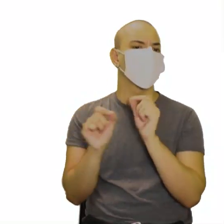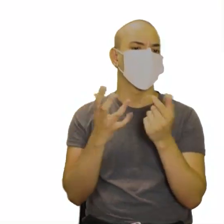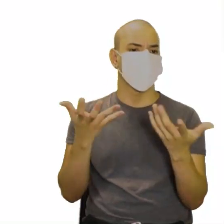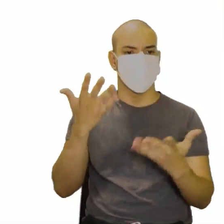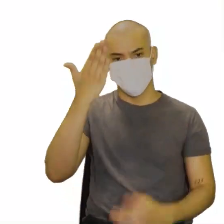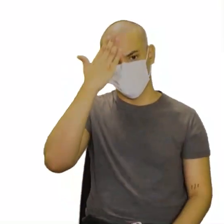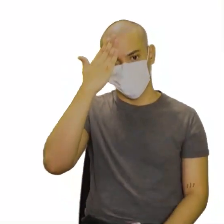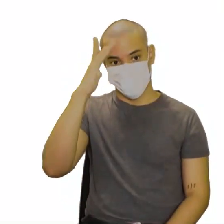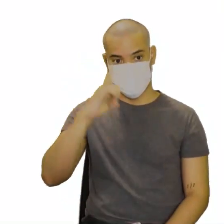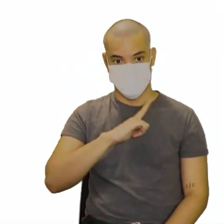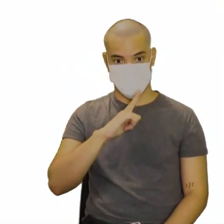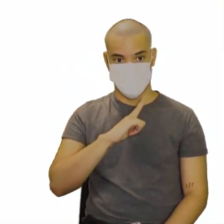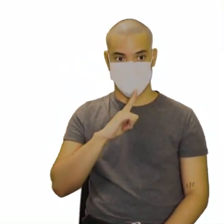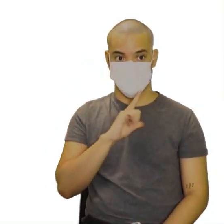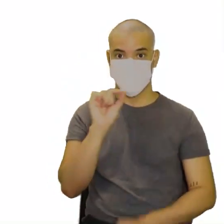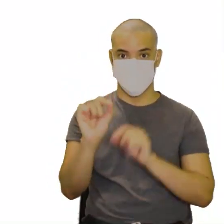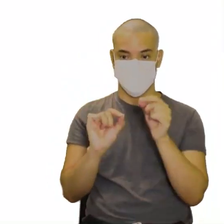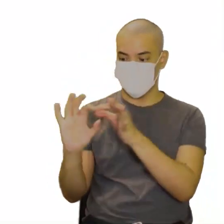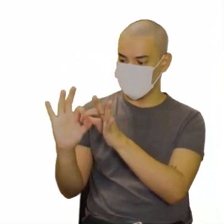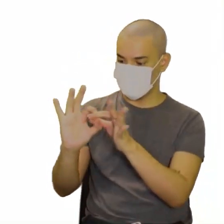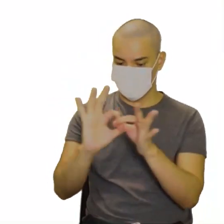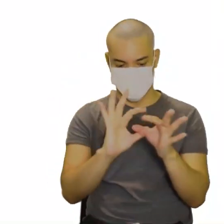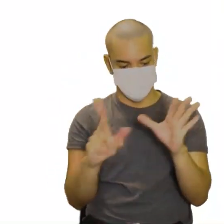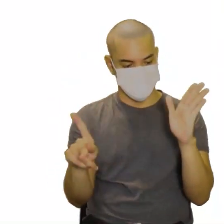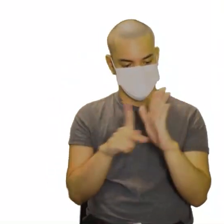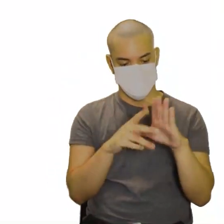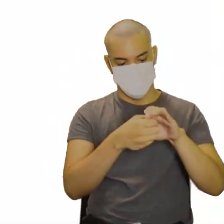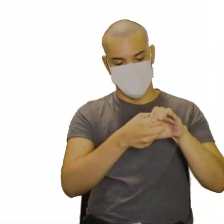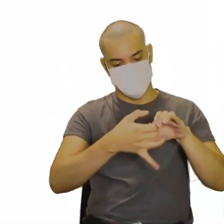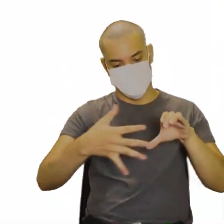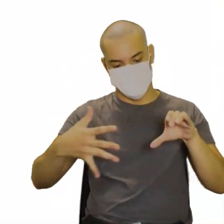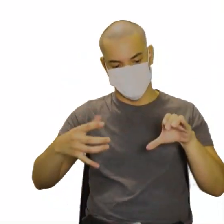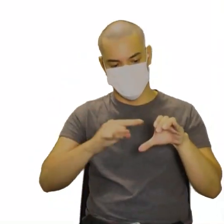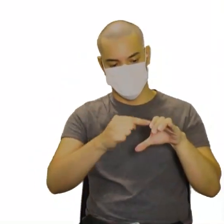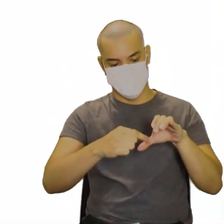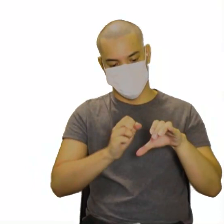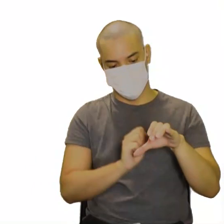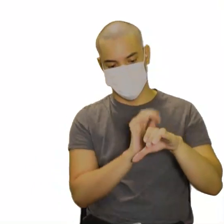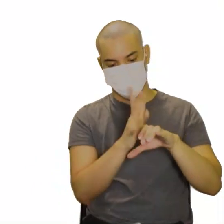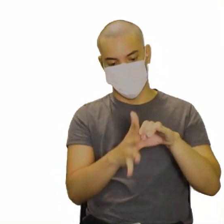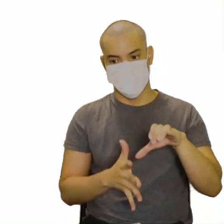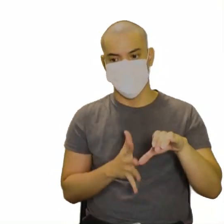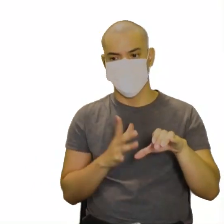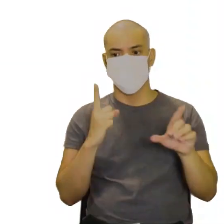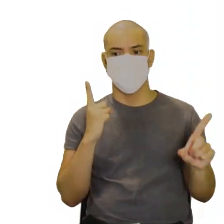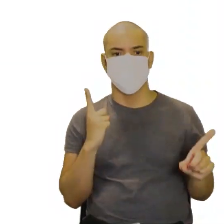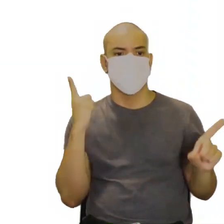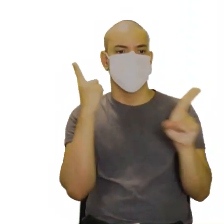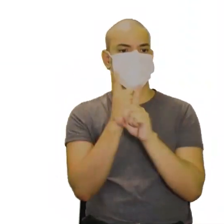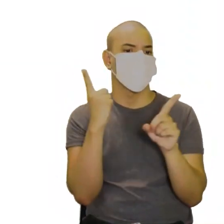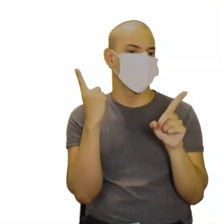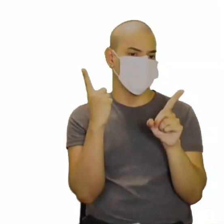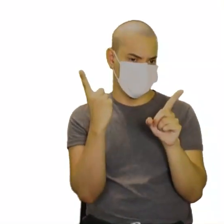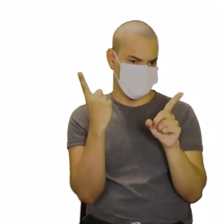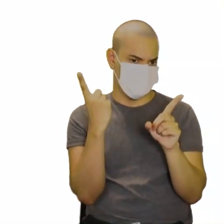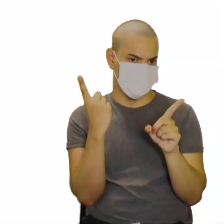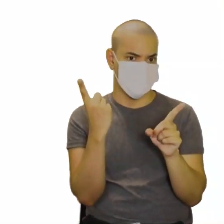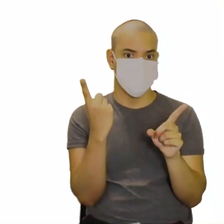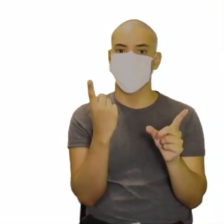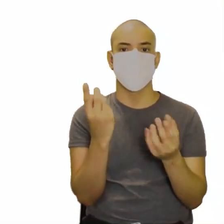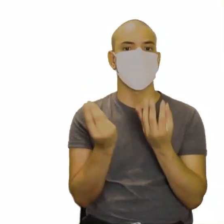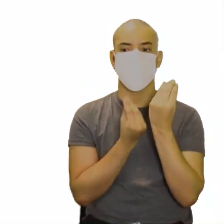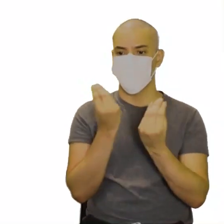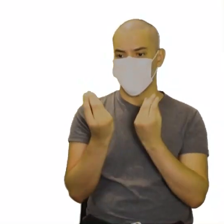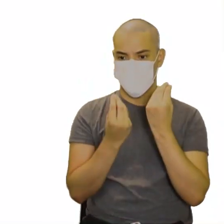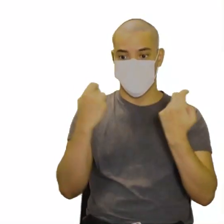quer a corrente do circuito. Bom, pessoal, para eu encontrar a corrente desse